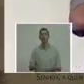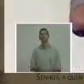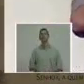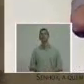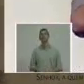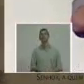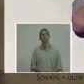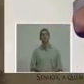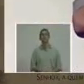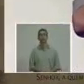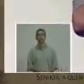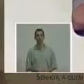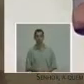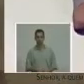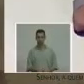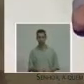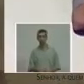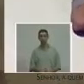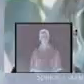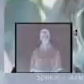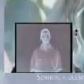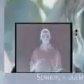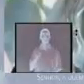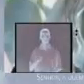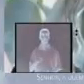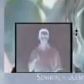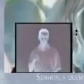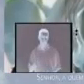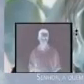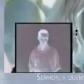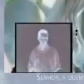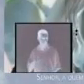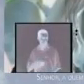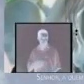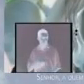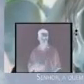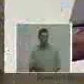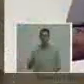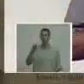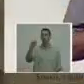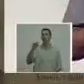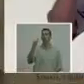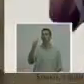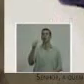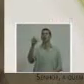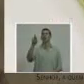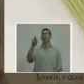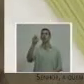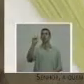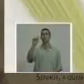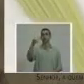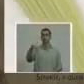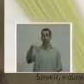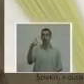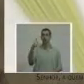Sarampo não tem de novo né quem teve angústia tem de novo virá outras virão